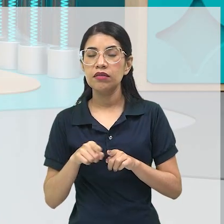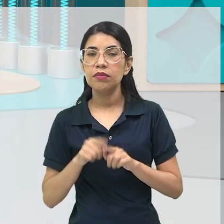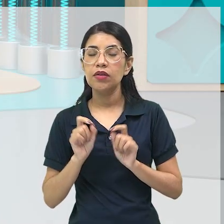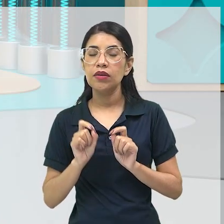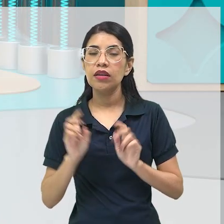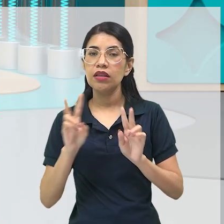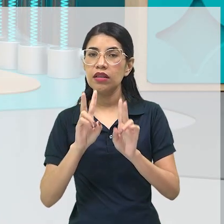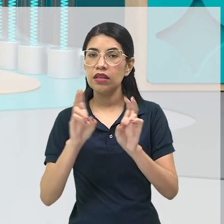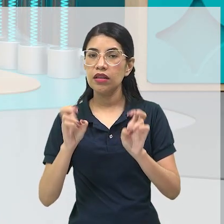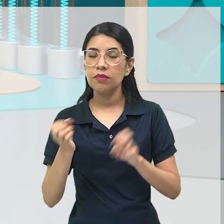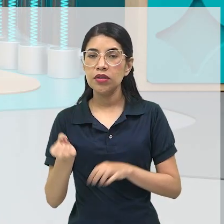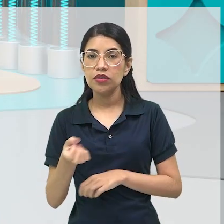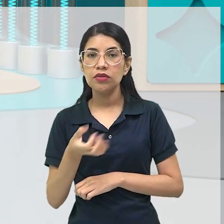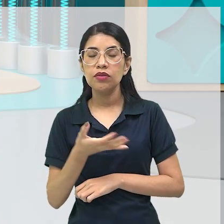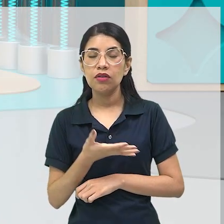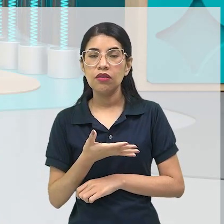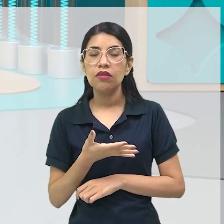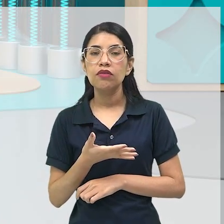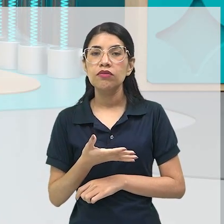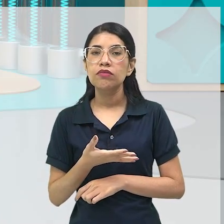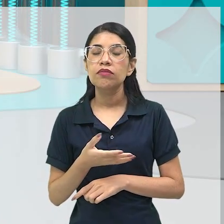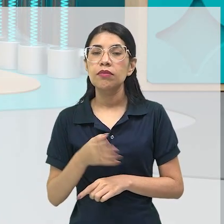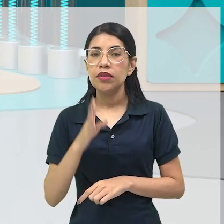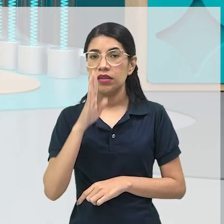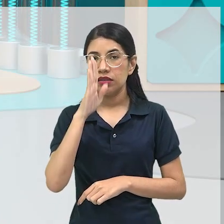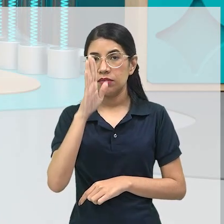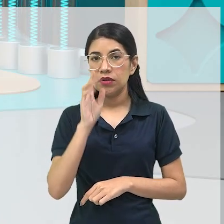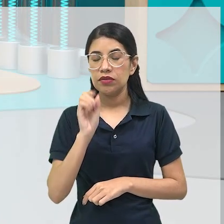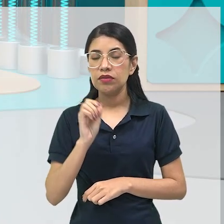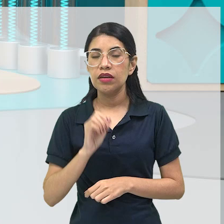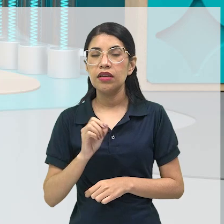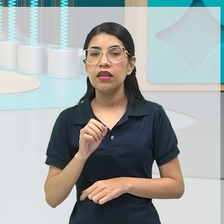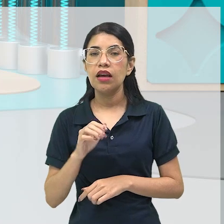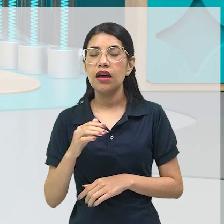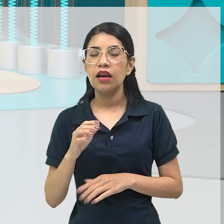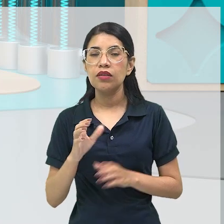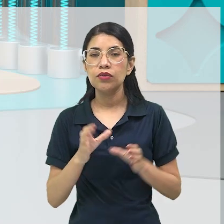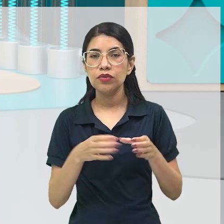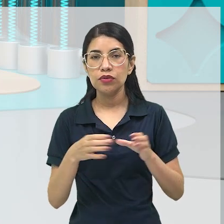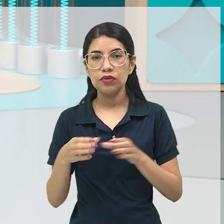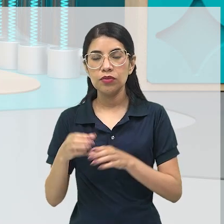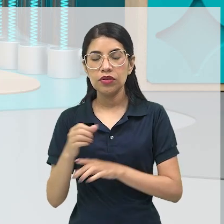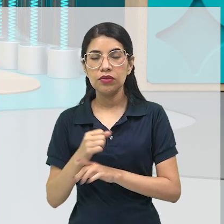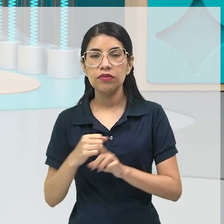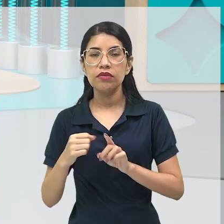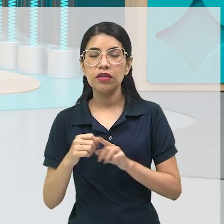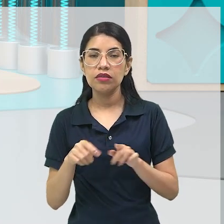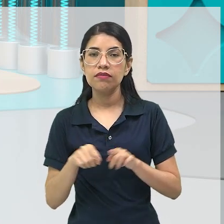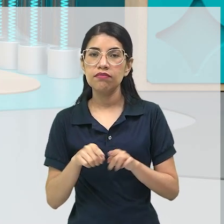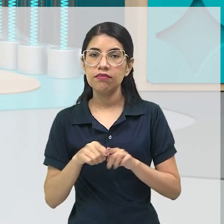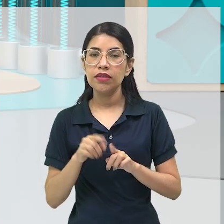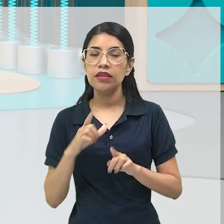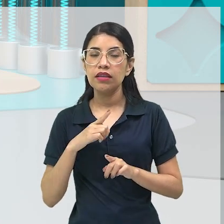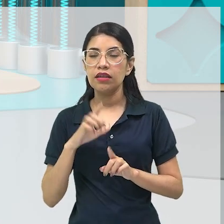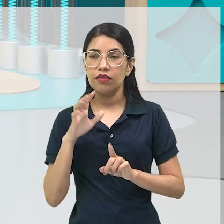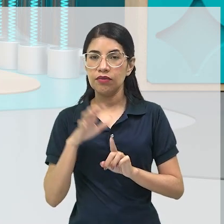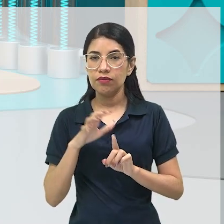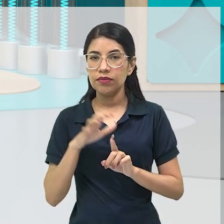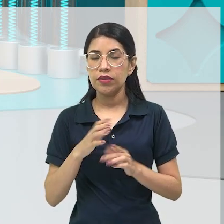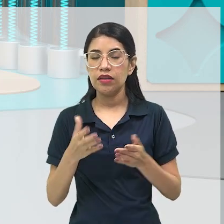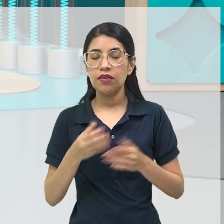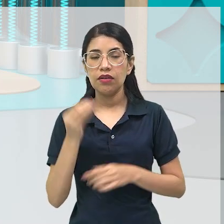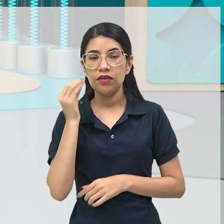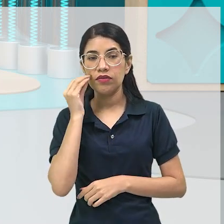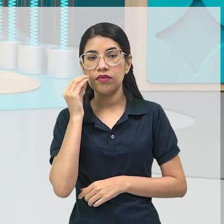novas temáticas, principalmente trazendo essa questão das camadas sociais, que influencia muito. E aqui vamos